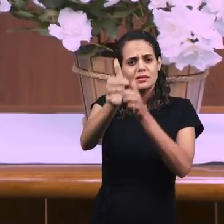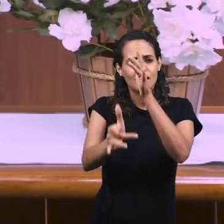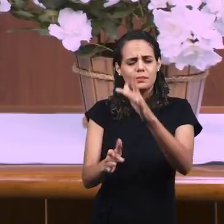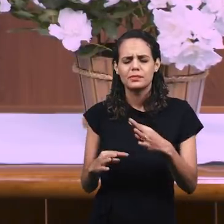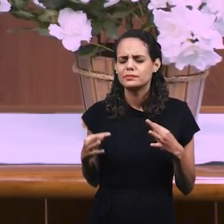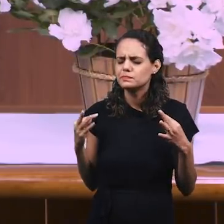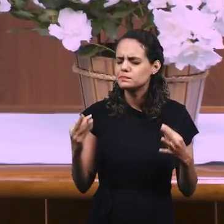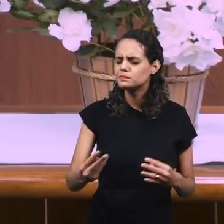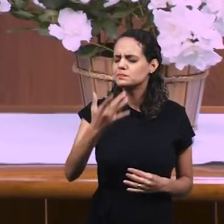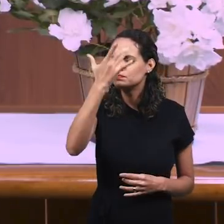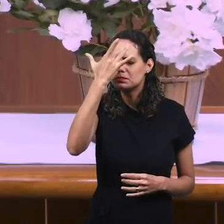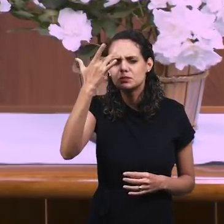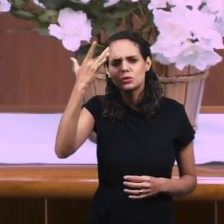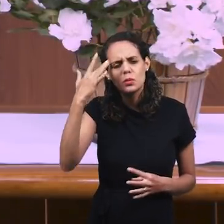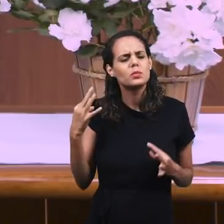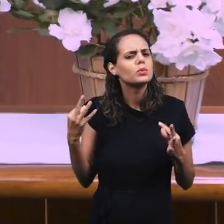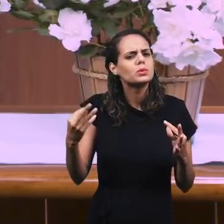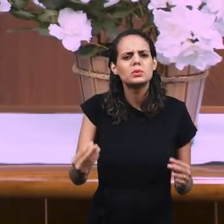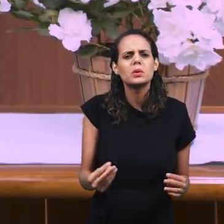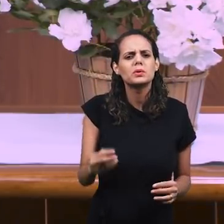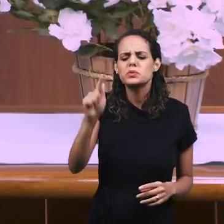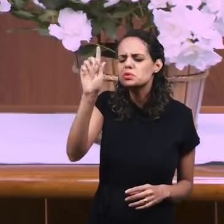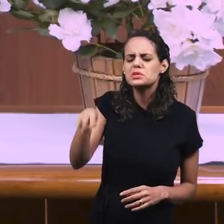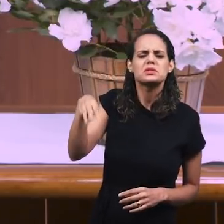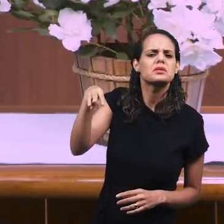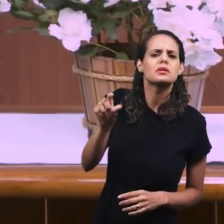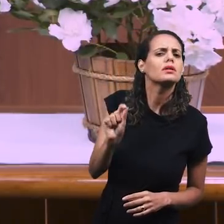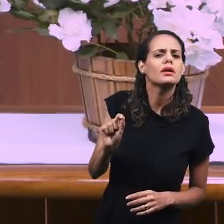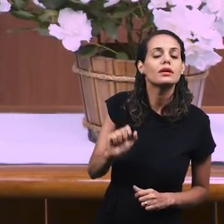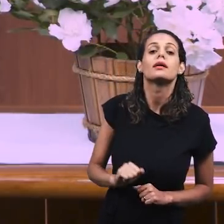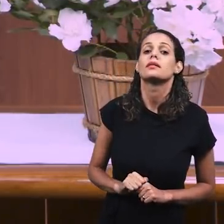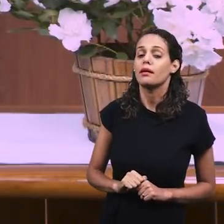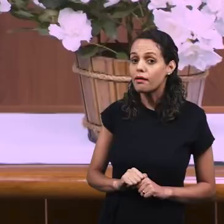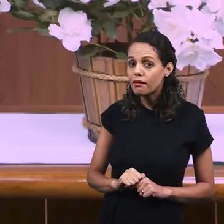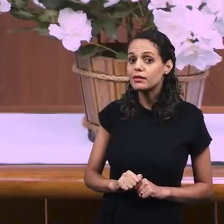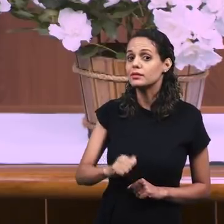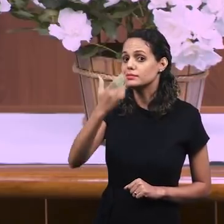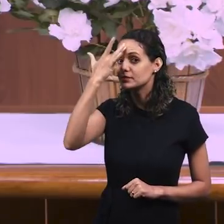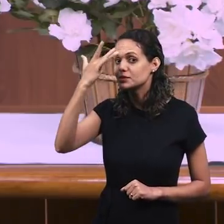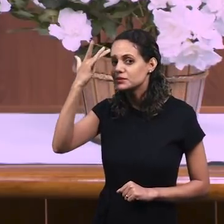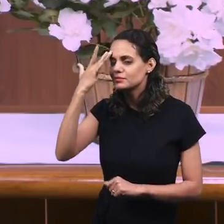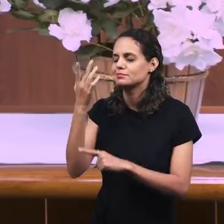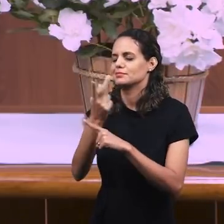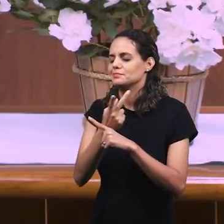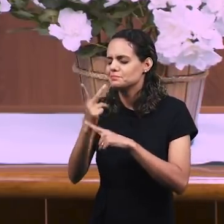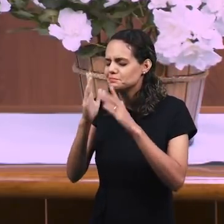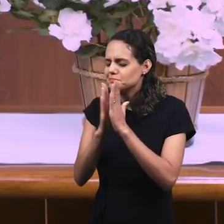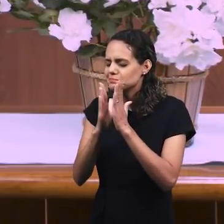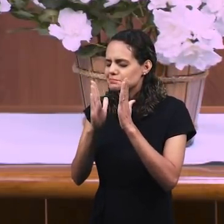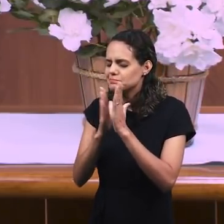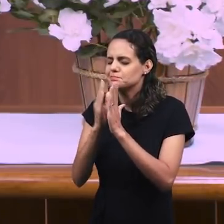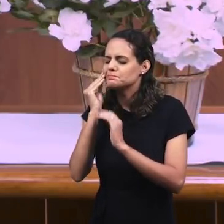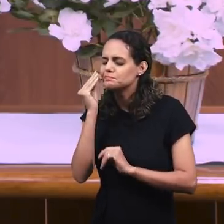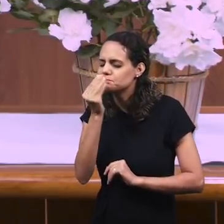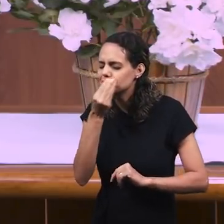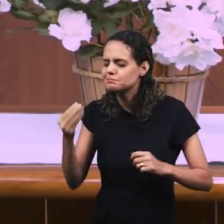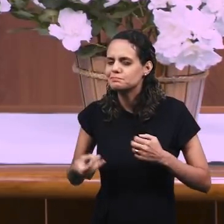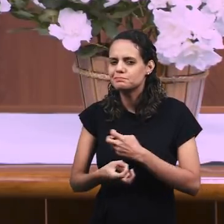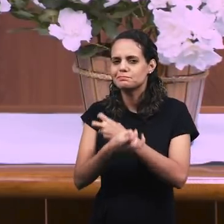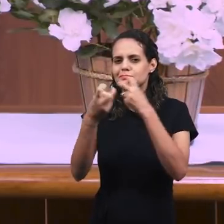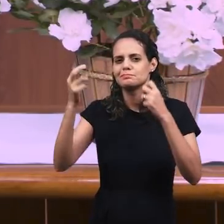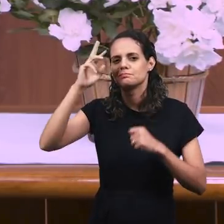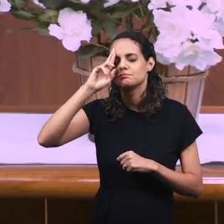sobre todos, para todos que buscam. Todos quem, né? Você pode perguntar. Para todos que buscam, para todos que estão jejuando,